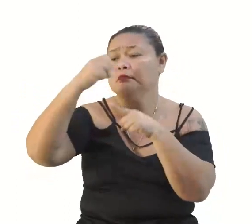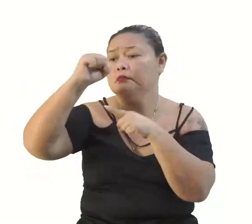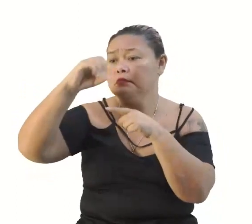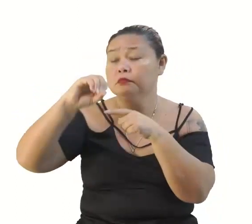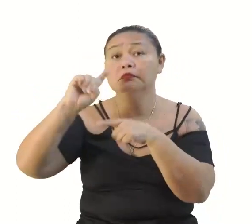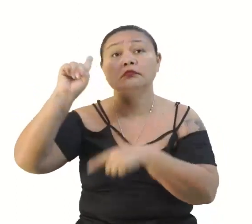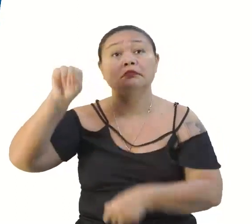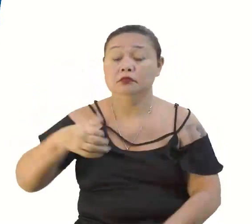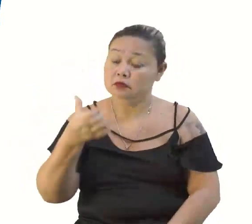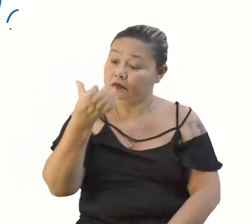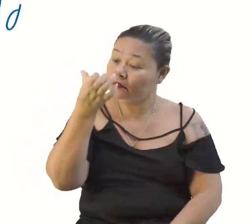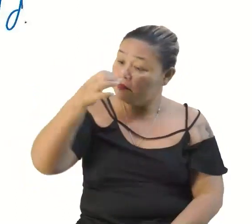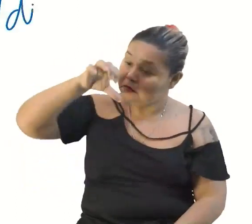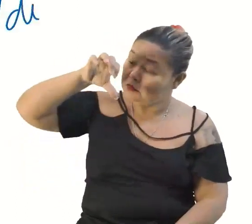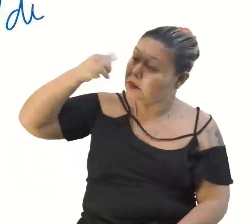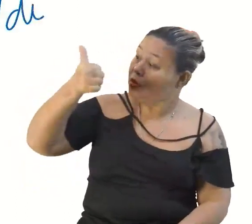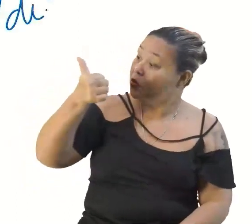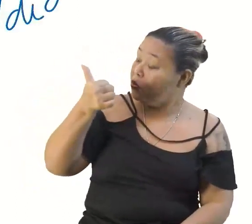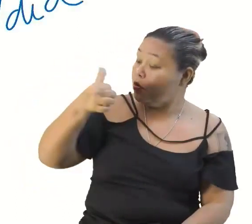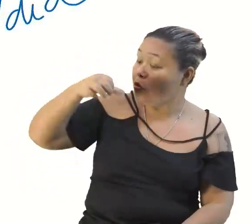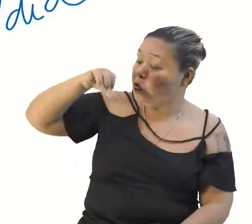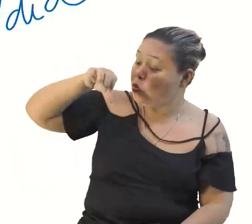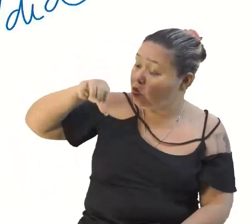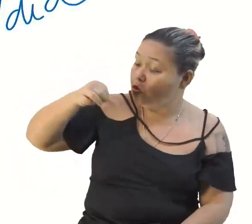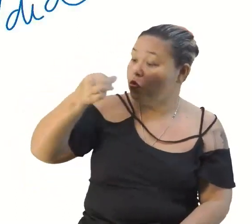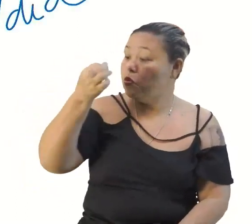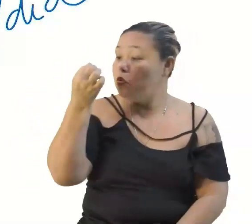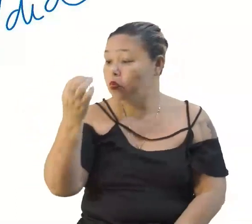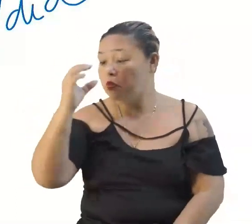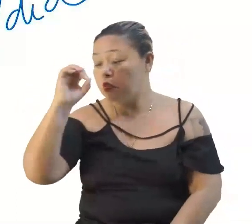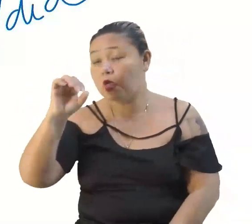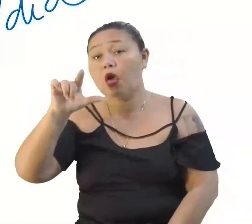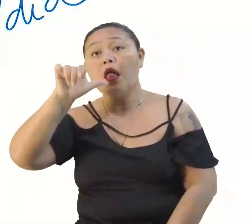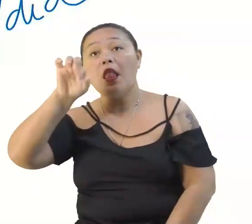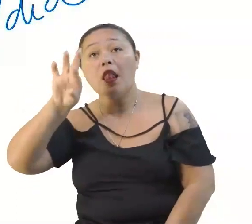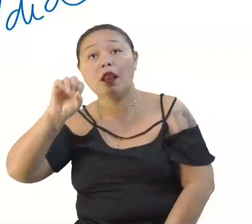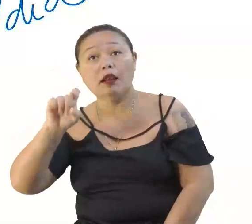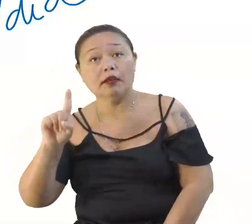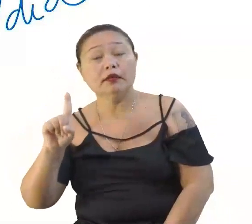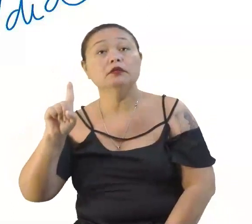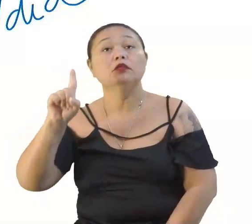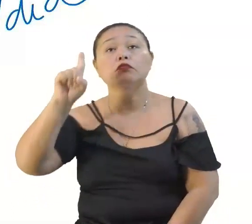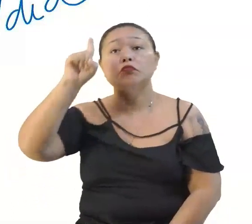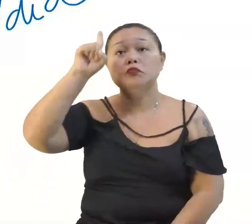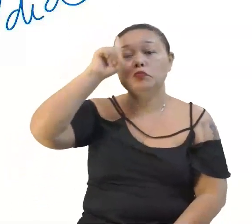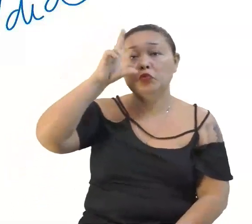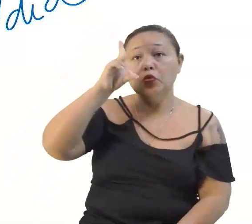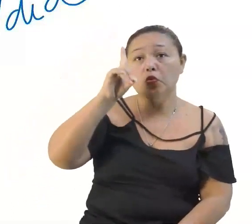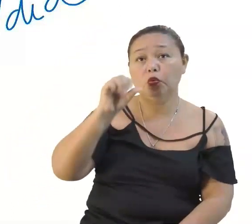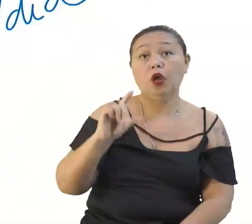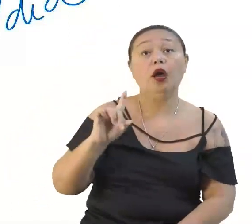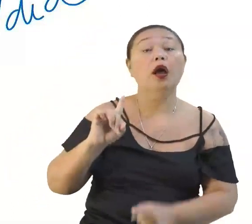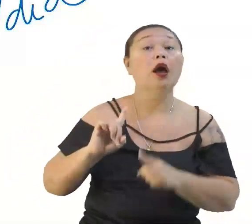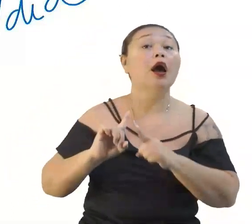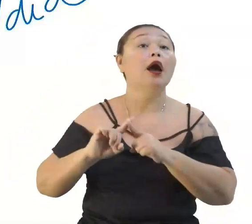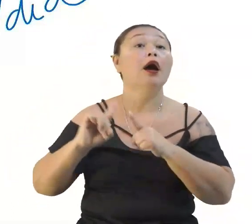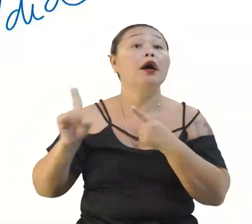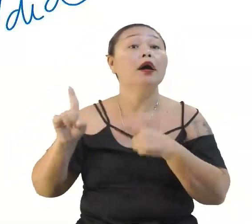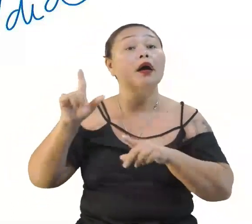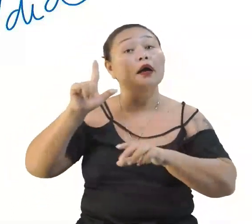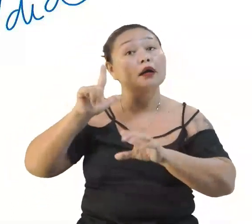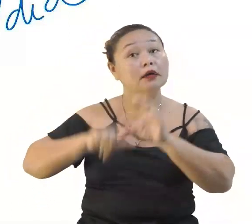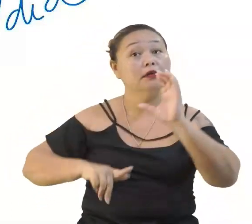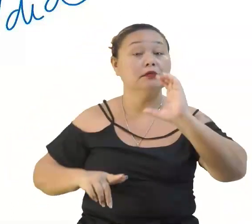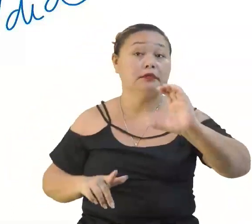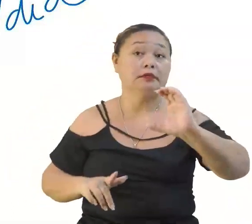960 litros por dia. Então é a letra Produção C? diária, né? Então, letra C. Claro